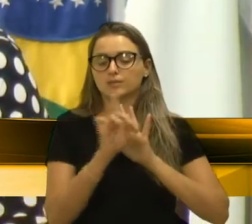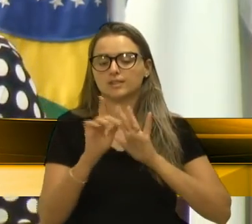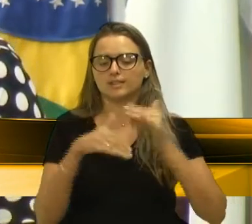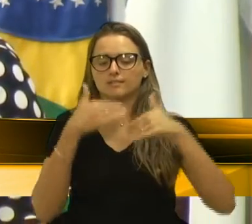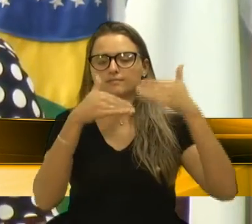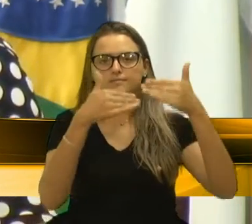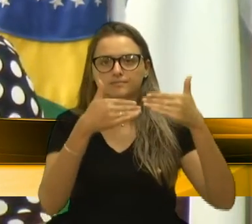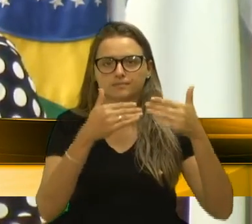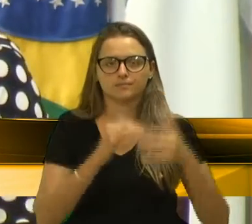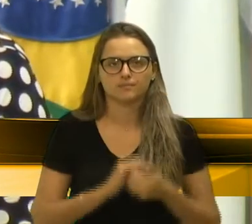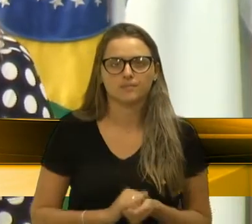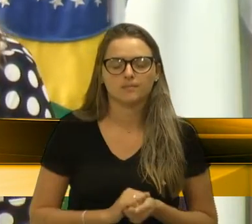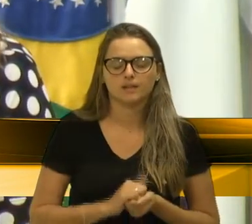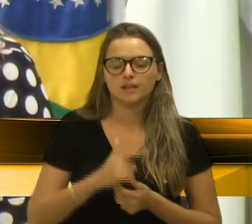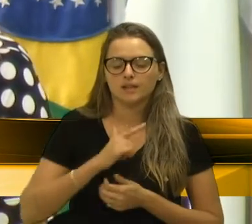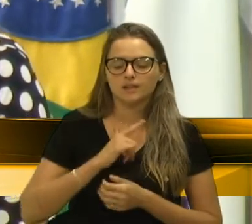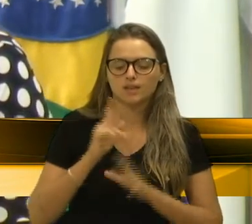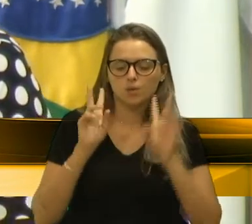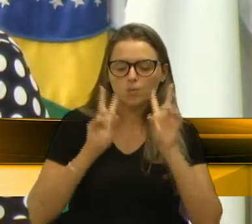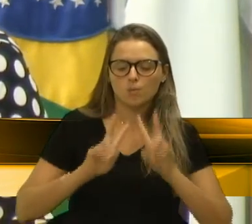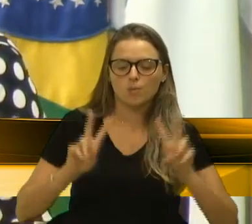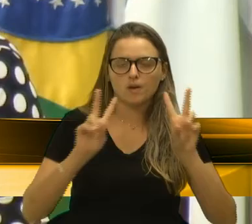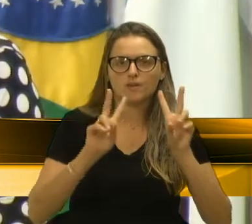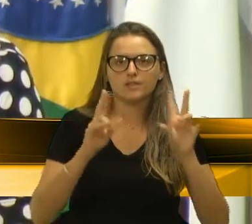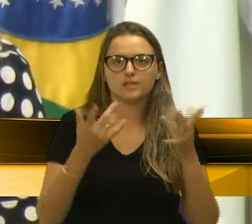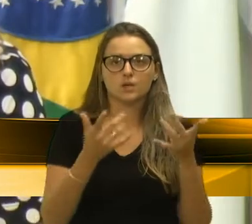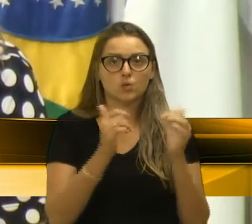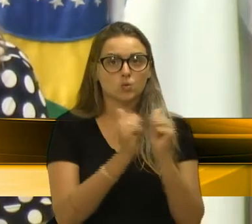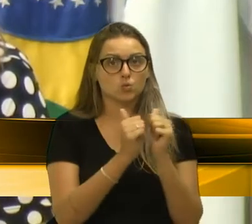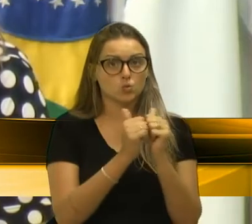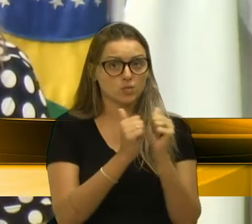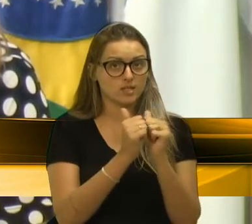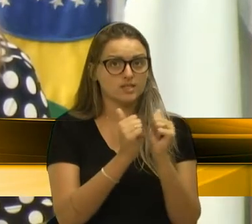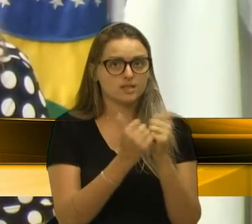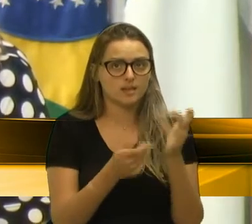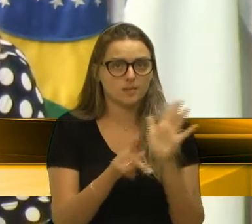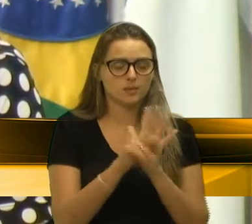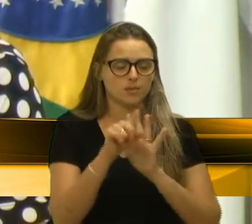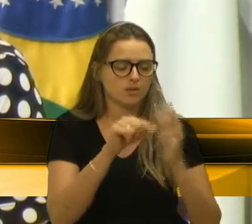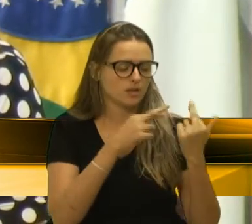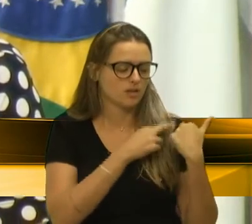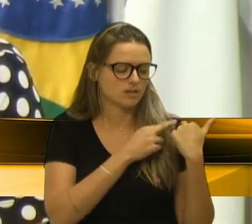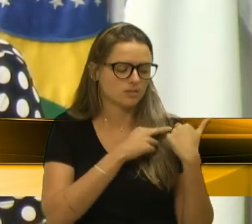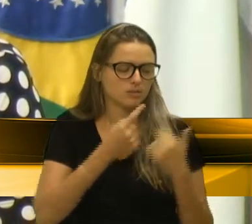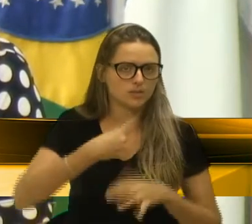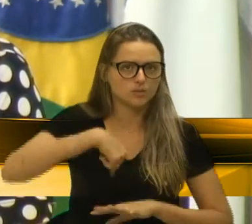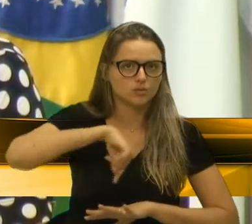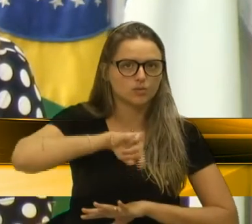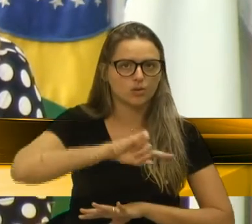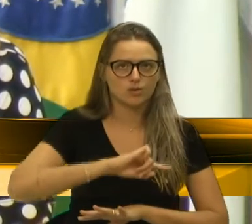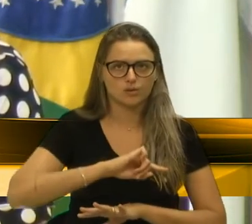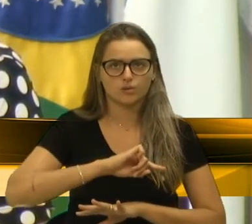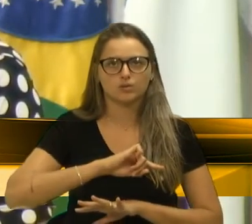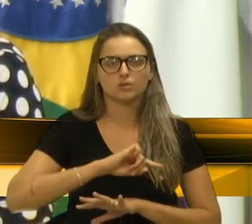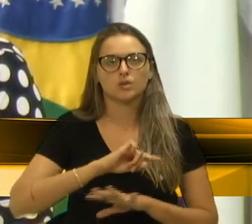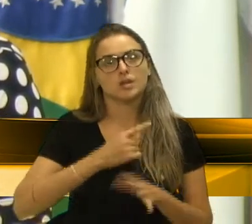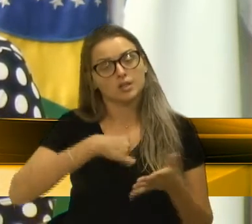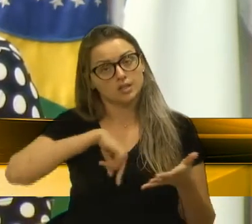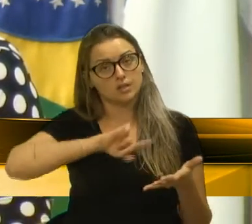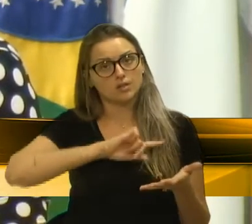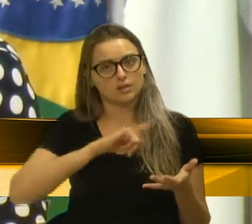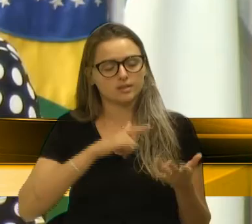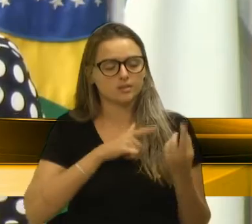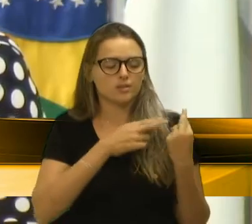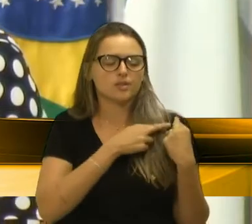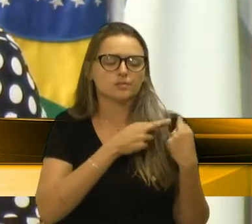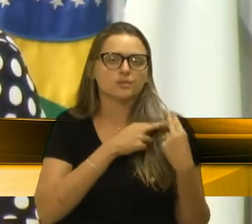Então, além da visão sistêmica disso, que é uma responsabilidade nossa enquanto agentes públicos, de ter